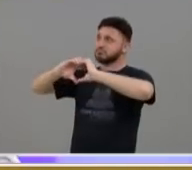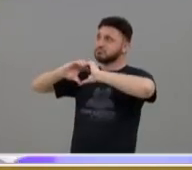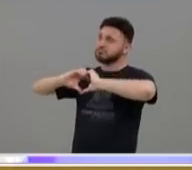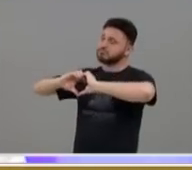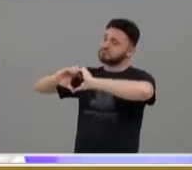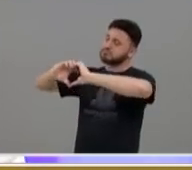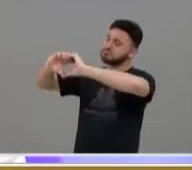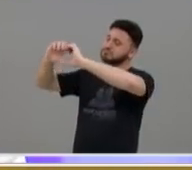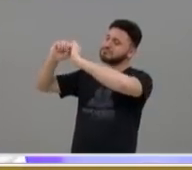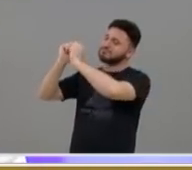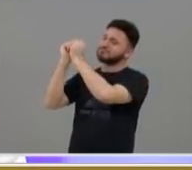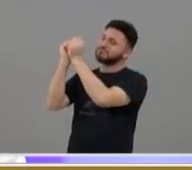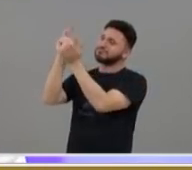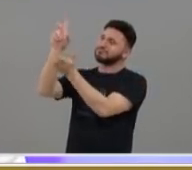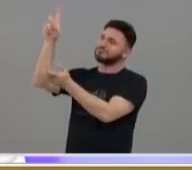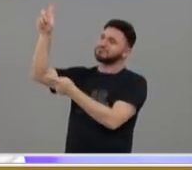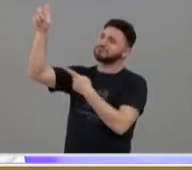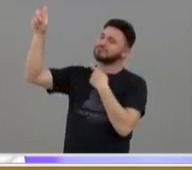braços do